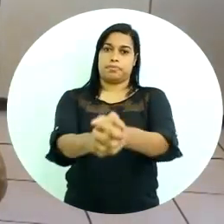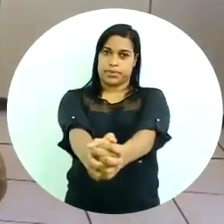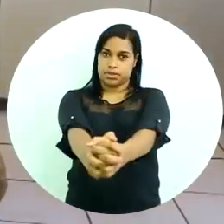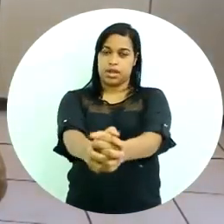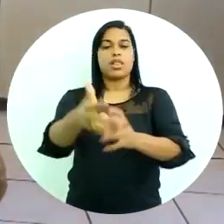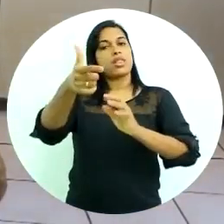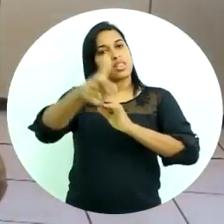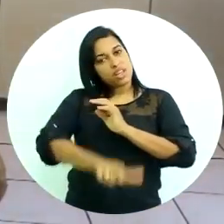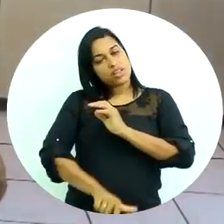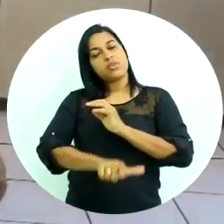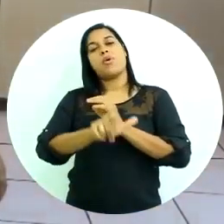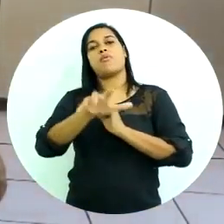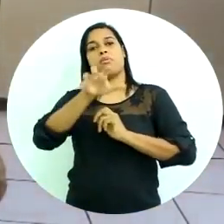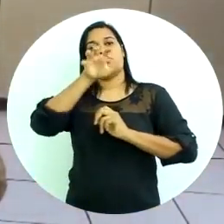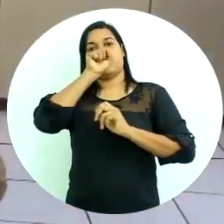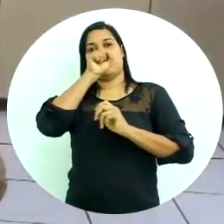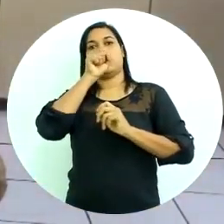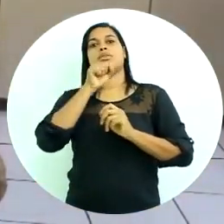cardíaca para 2 de respiração.